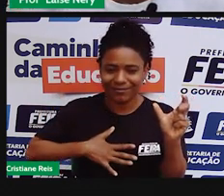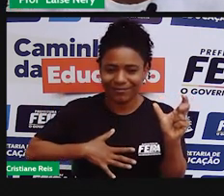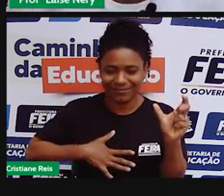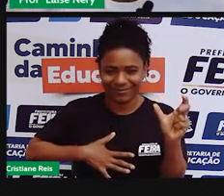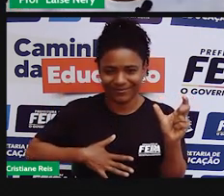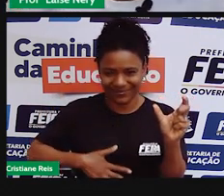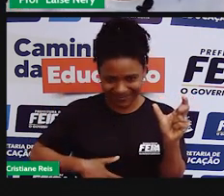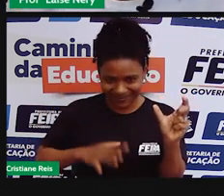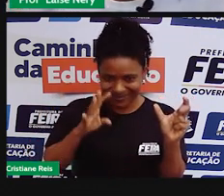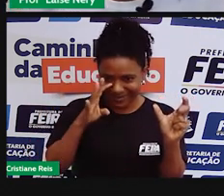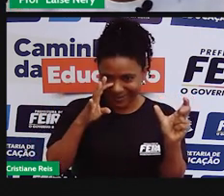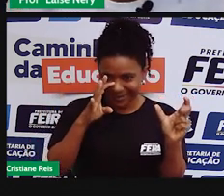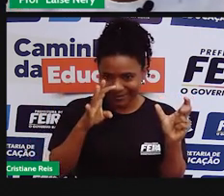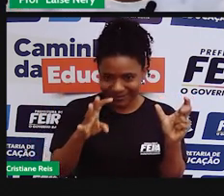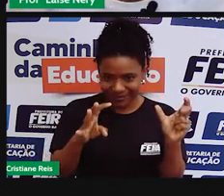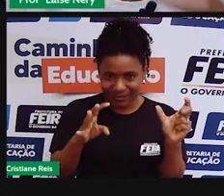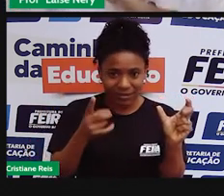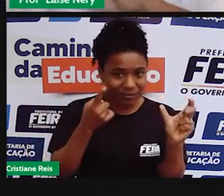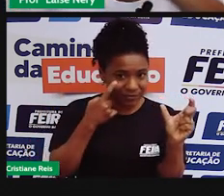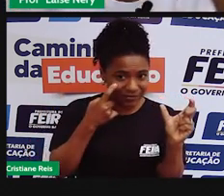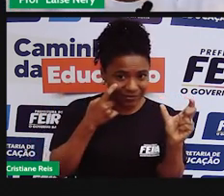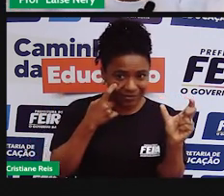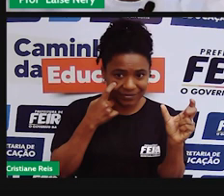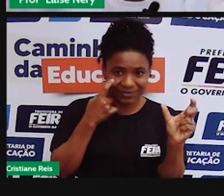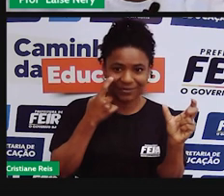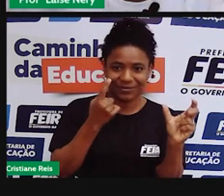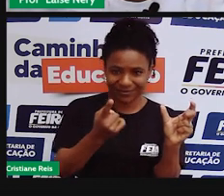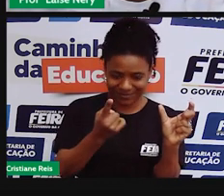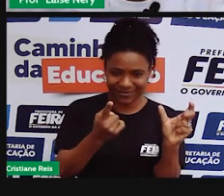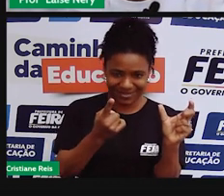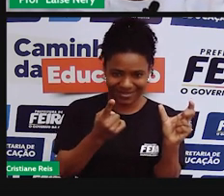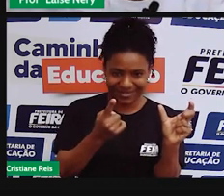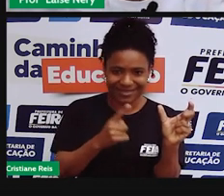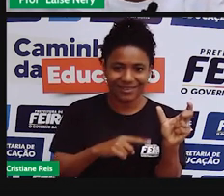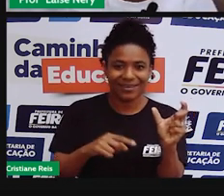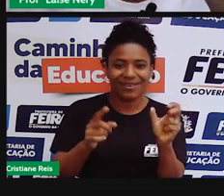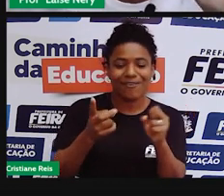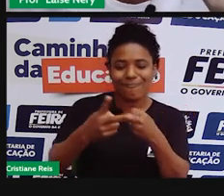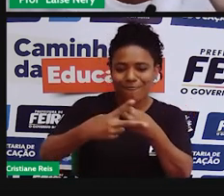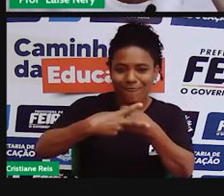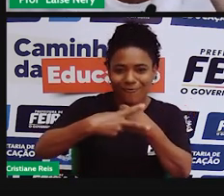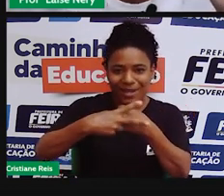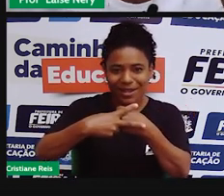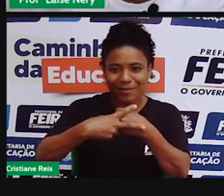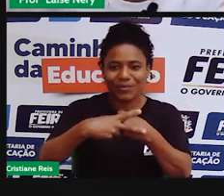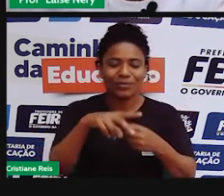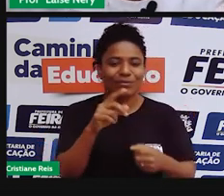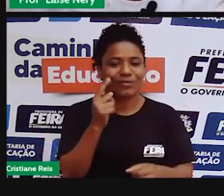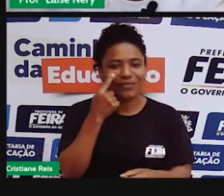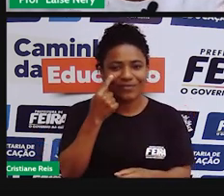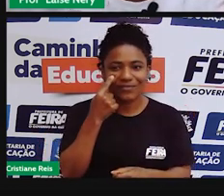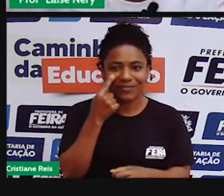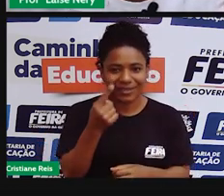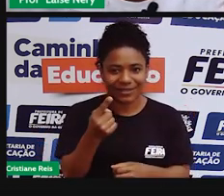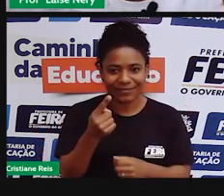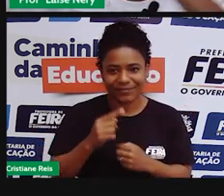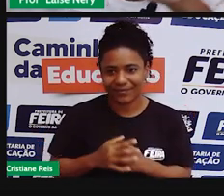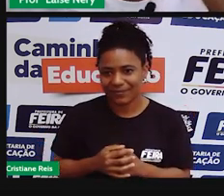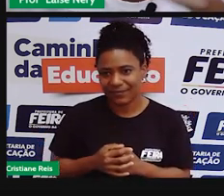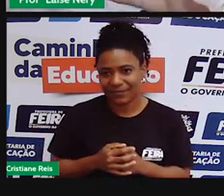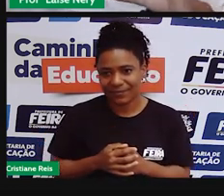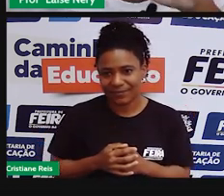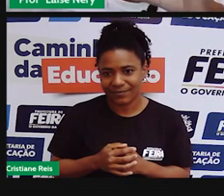você olhar aqui uns observar todos os verbos a gente tem o